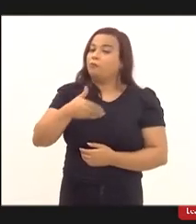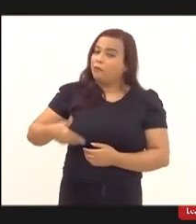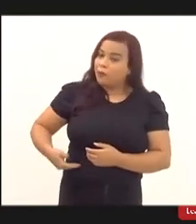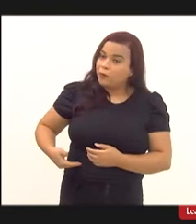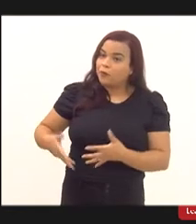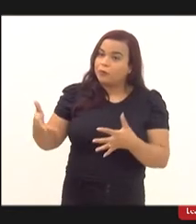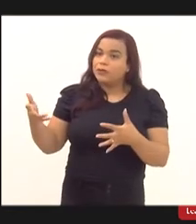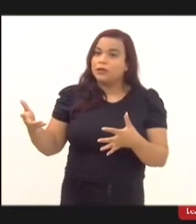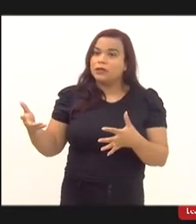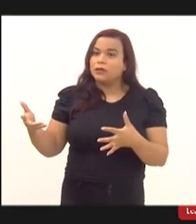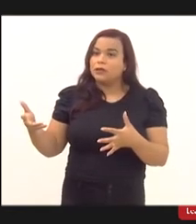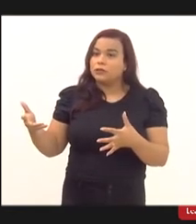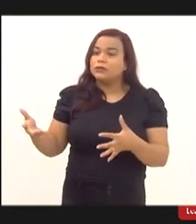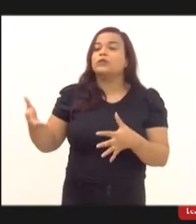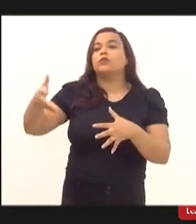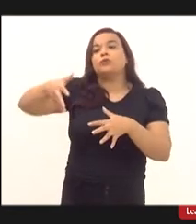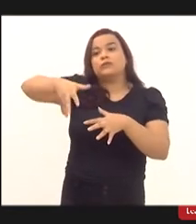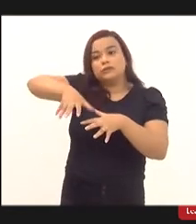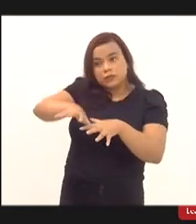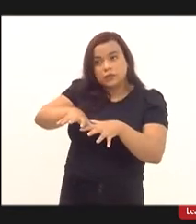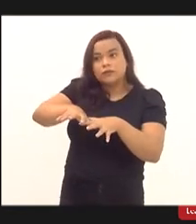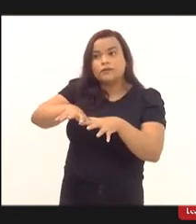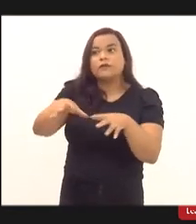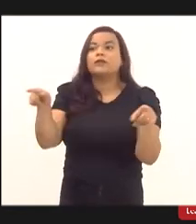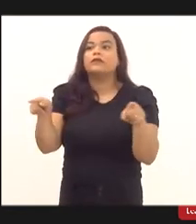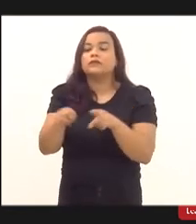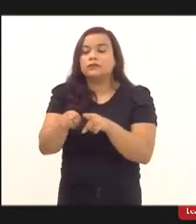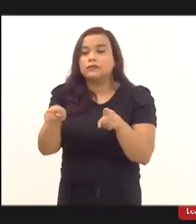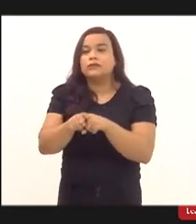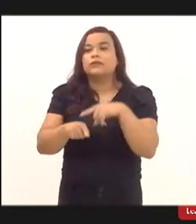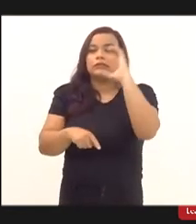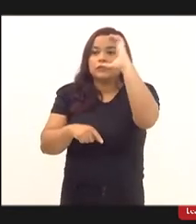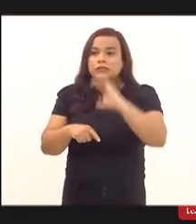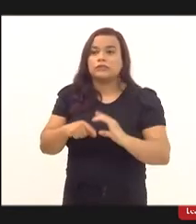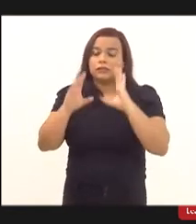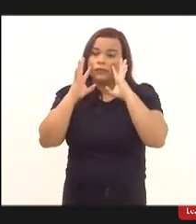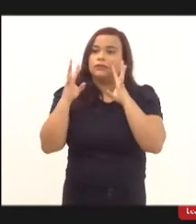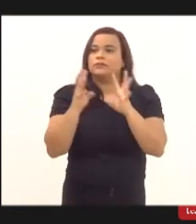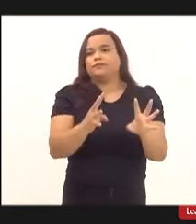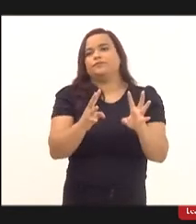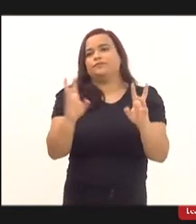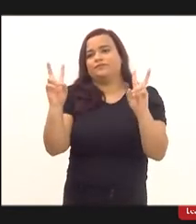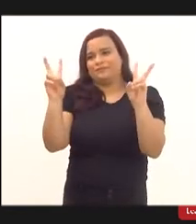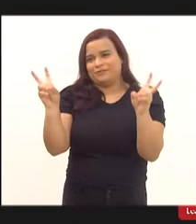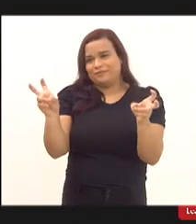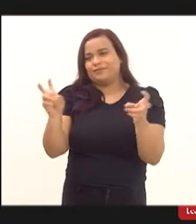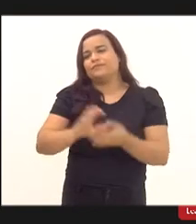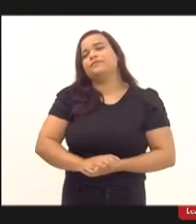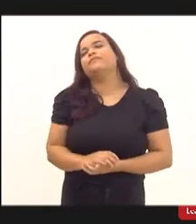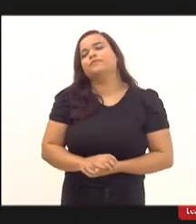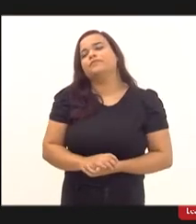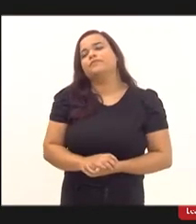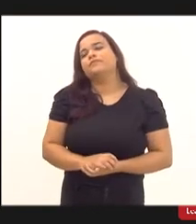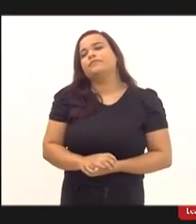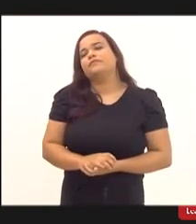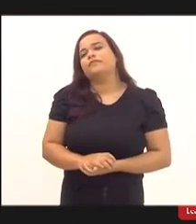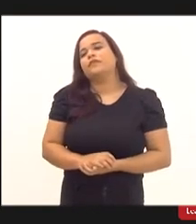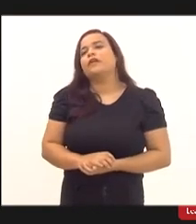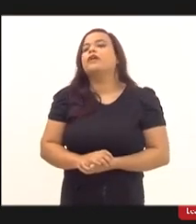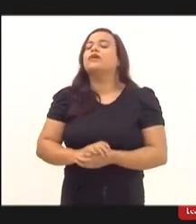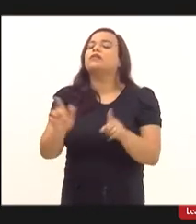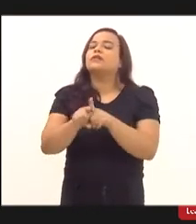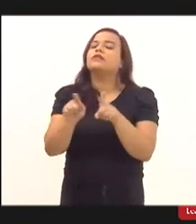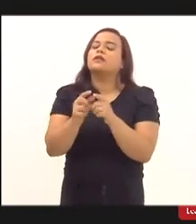inclusive inclusiva e cidadã fecha a aspa assegurava